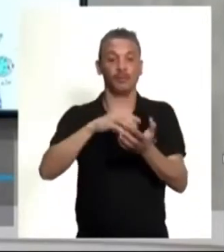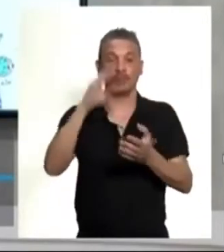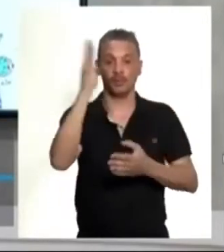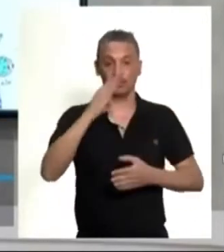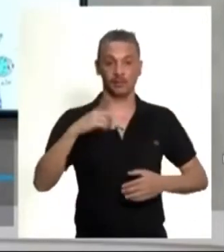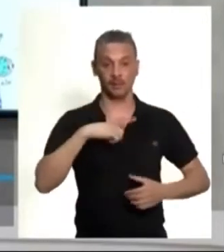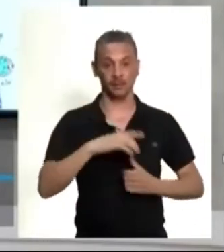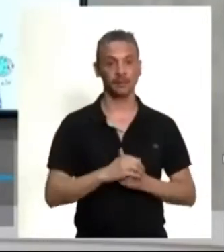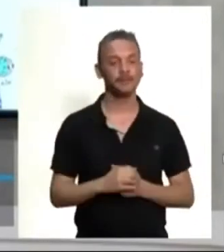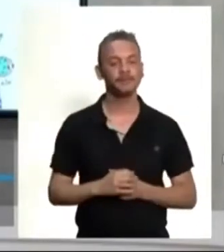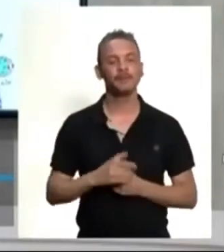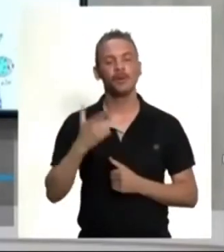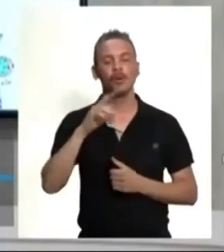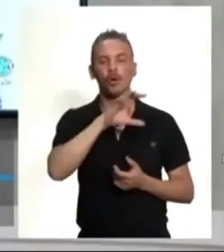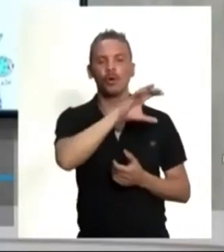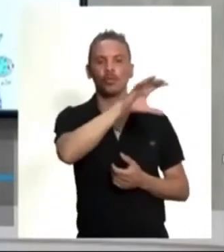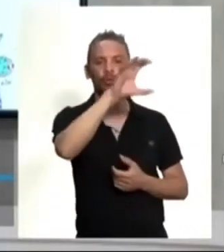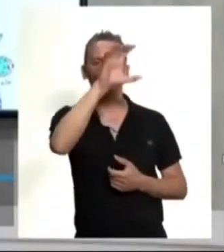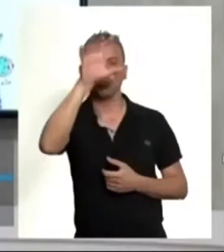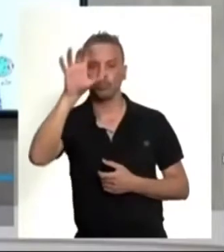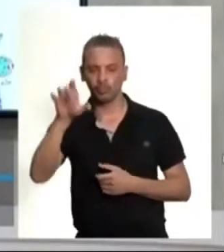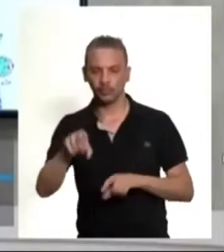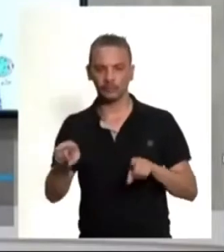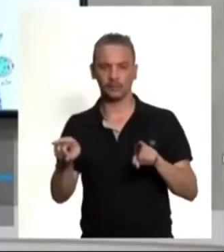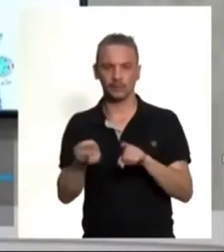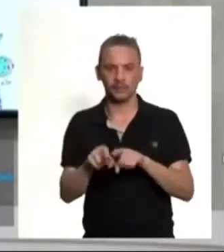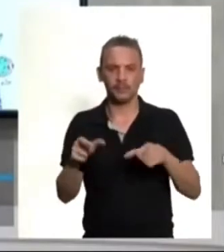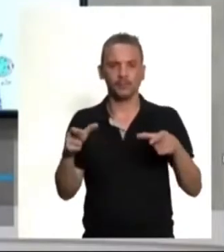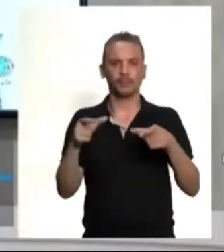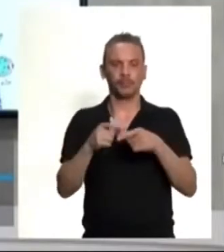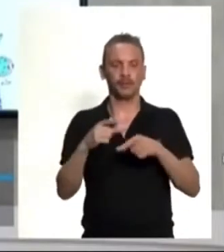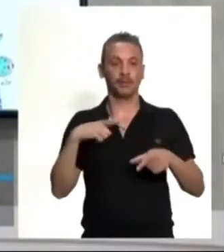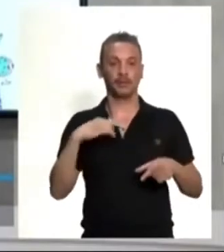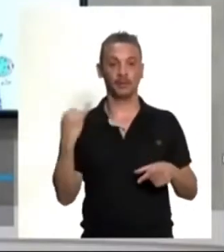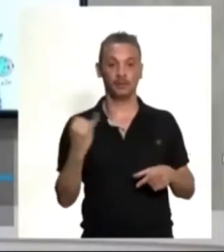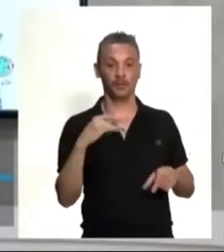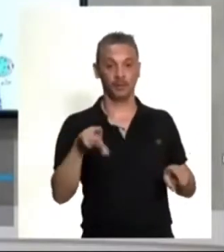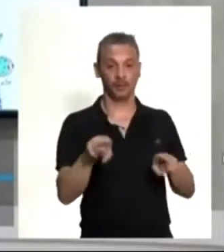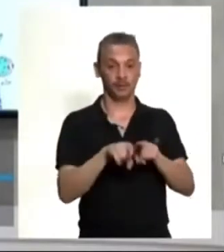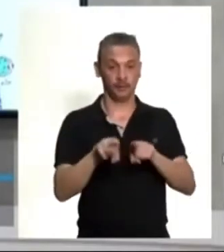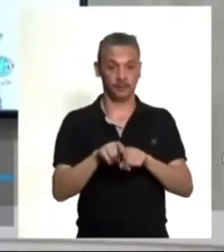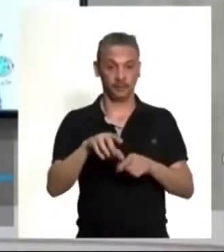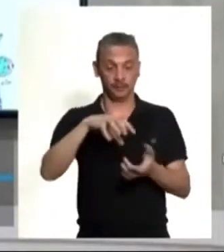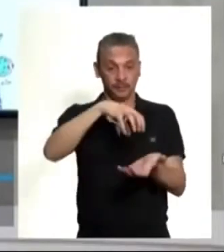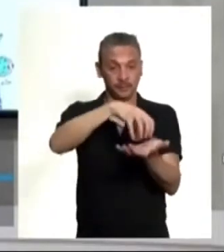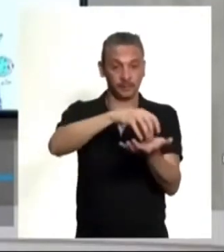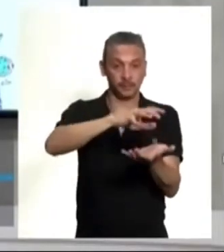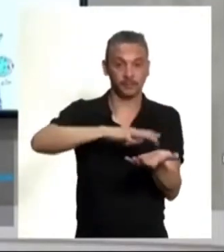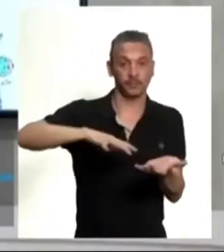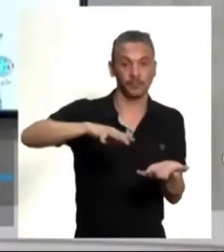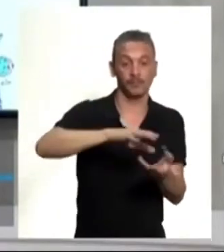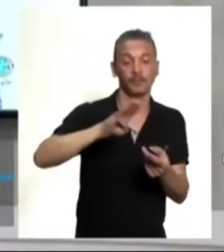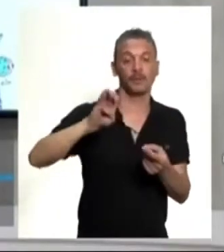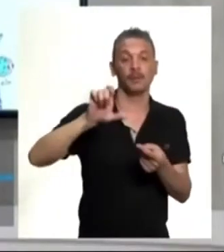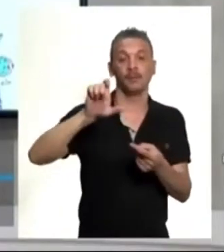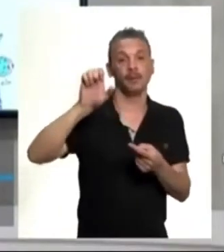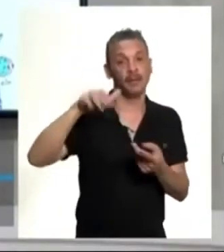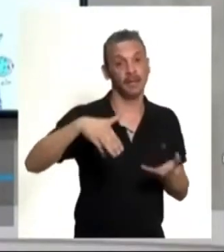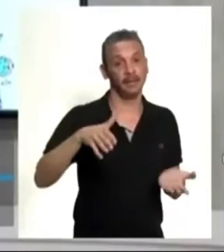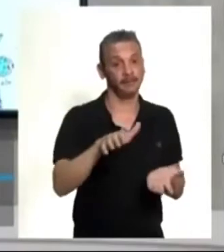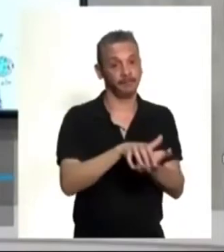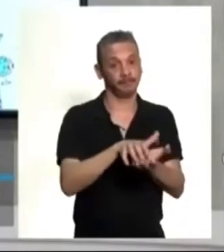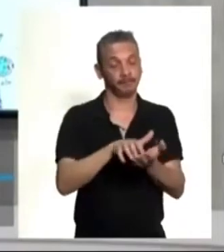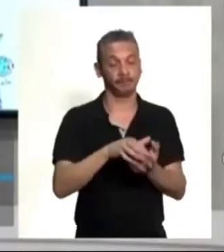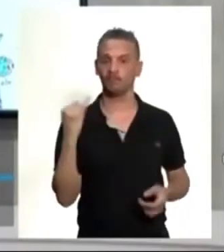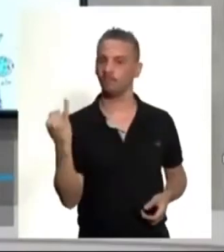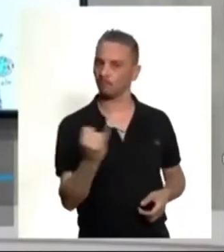nacional. Existem outras metrópoles que são importantes para o contexto regional, só para aquela região. Belém é